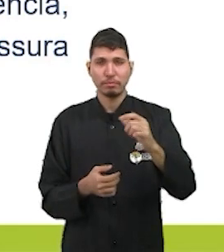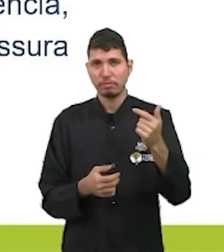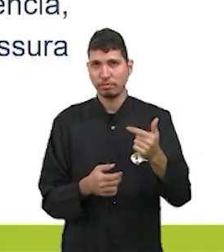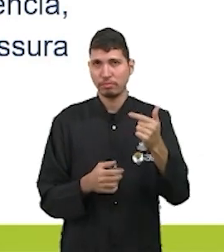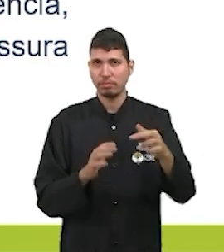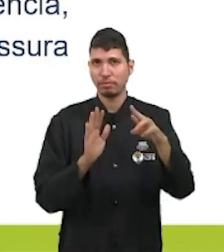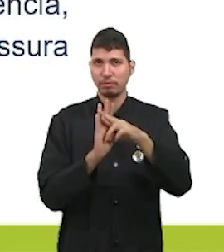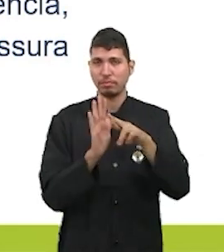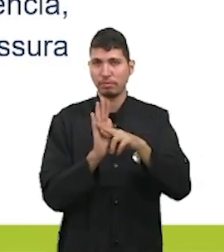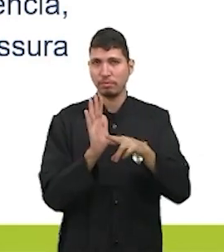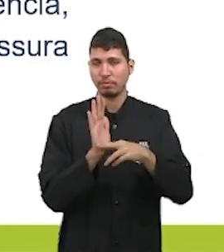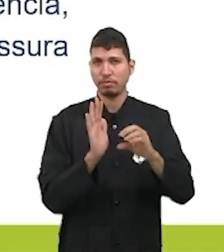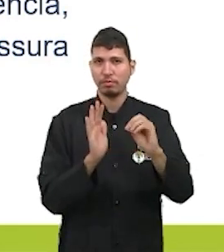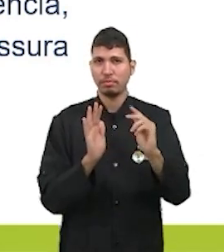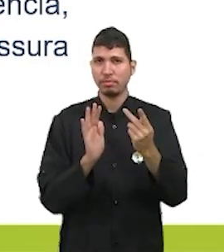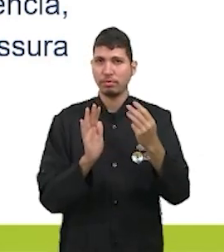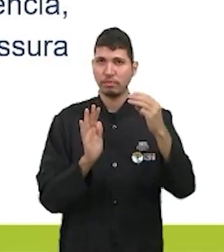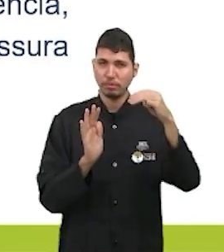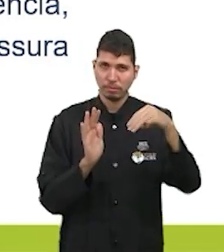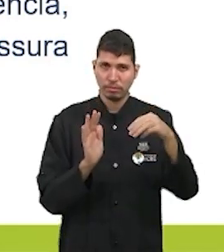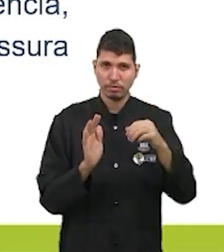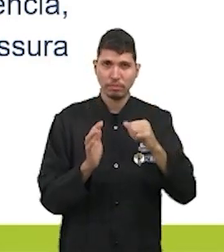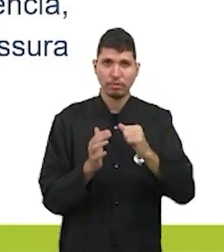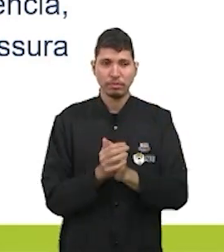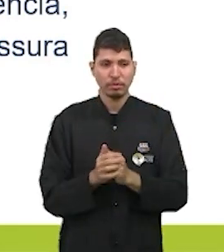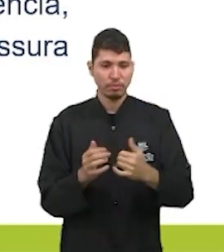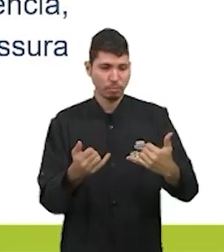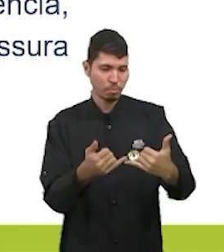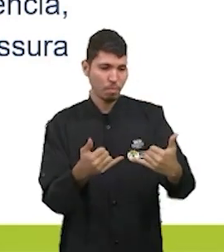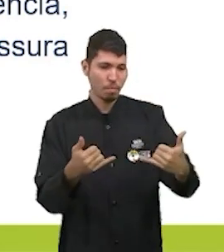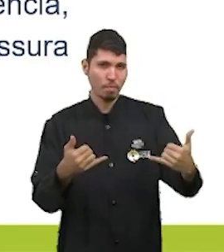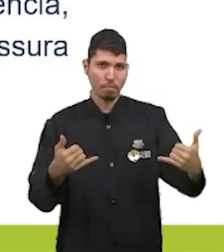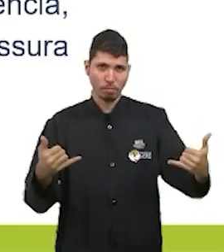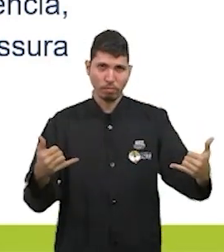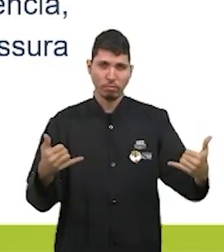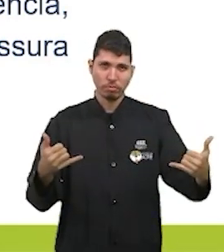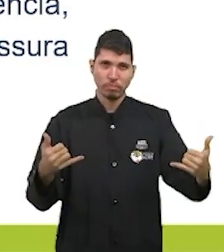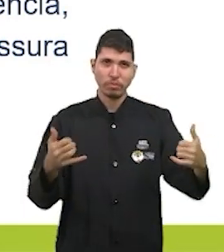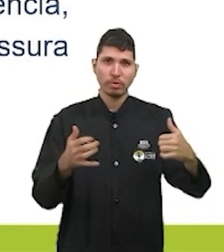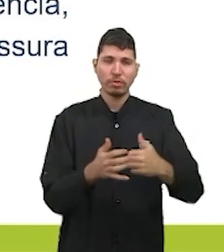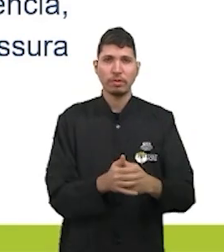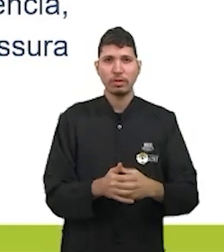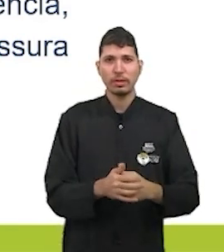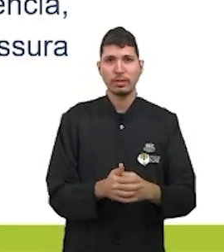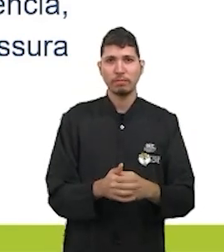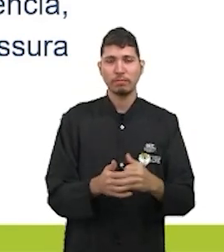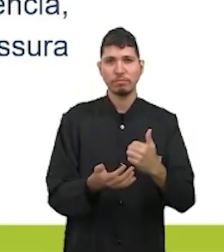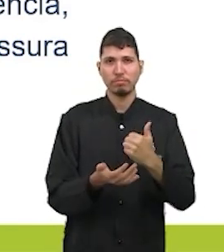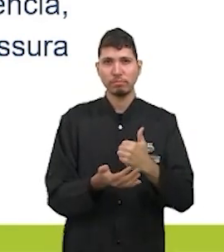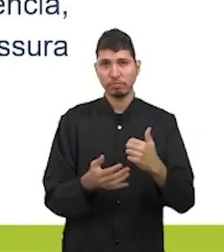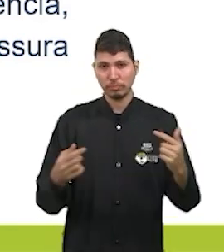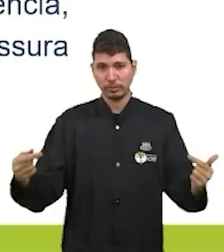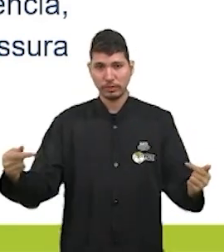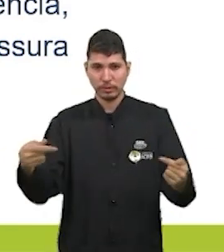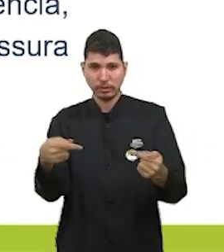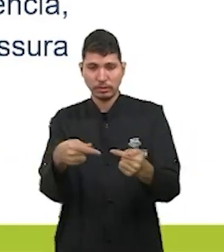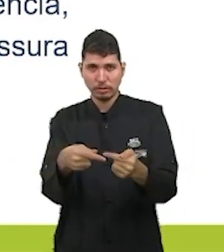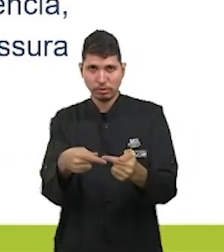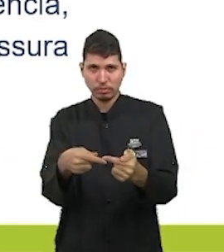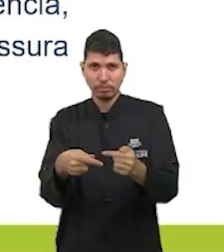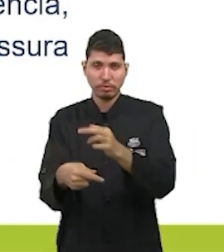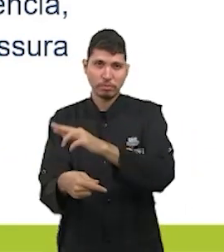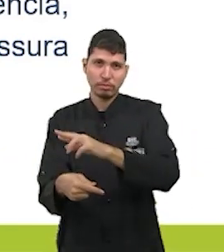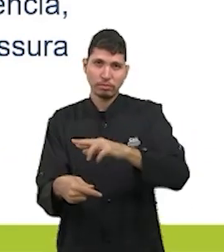a área é inversamente proporcional à resistência. Logo, aumentamos a espessura do fio